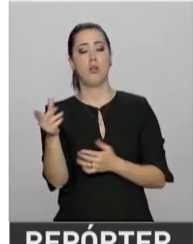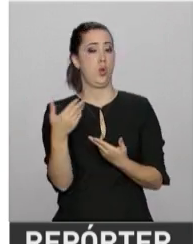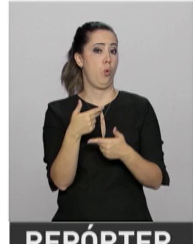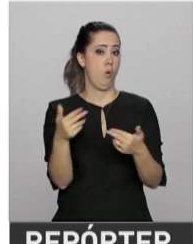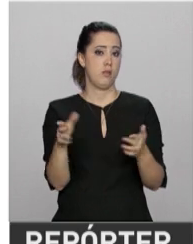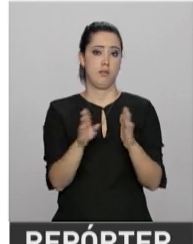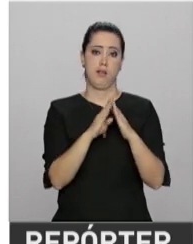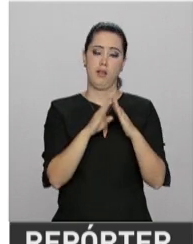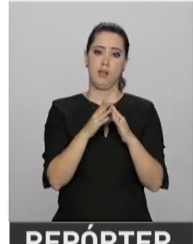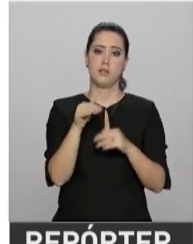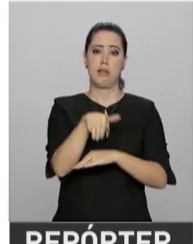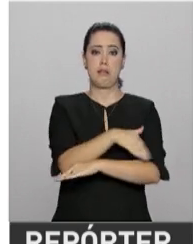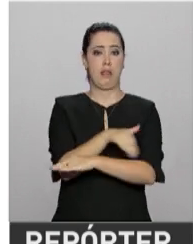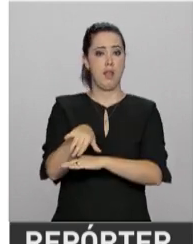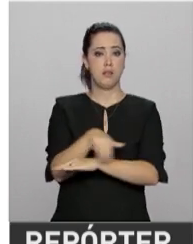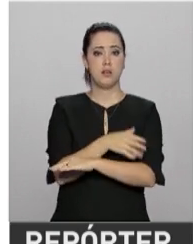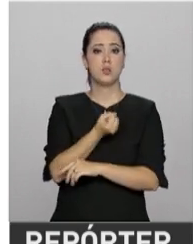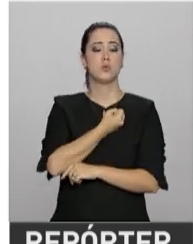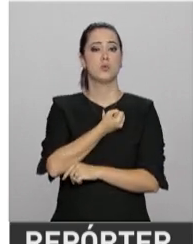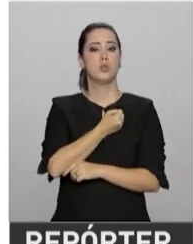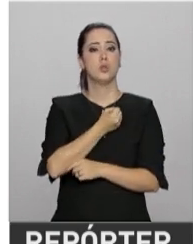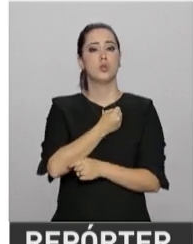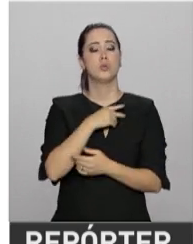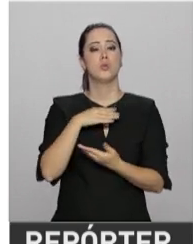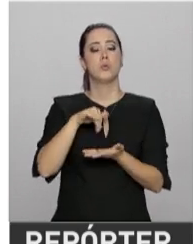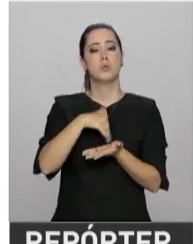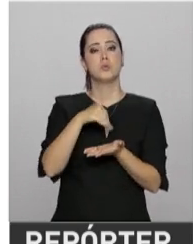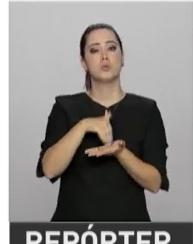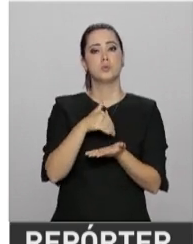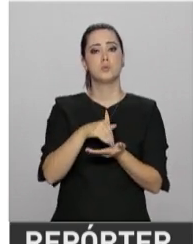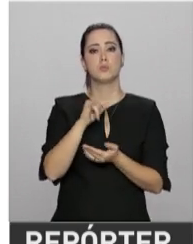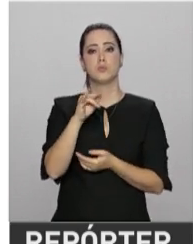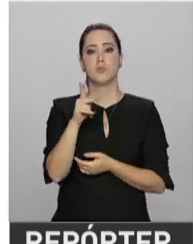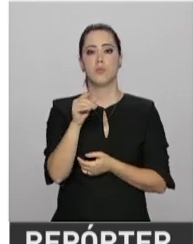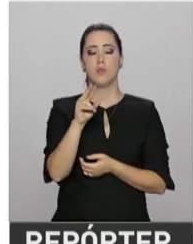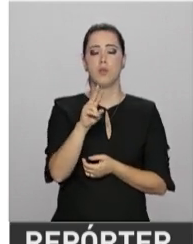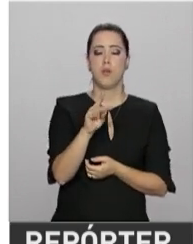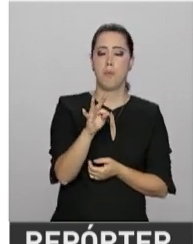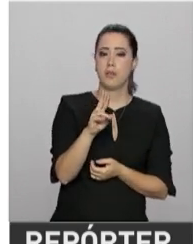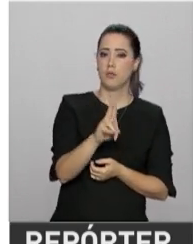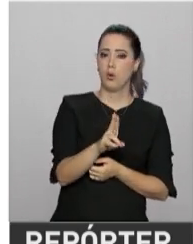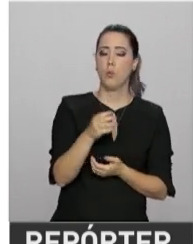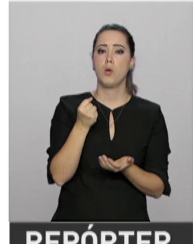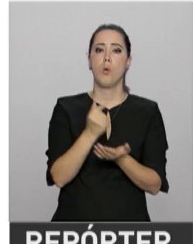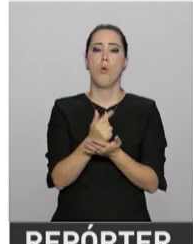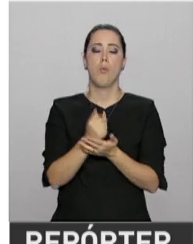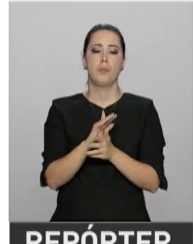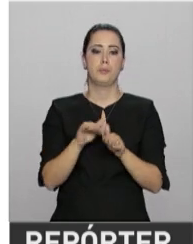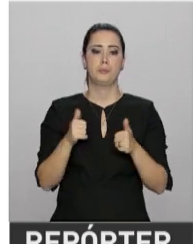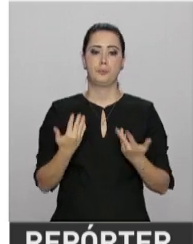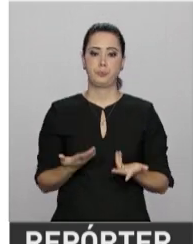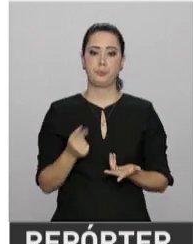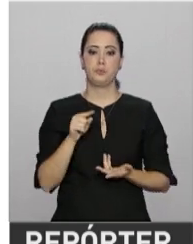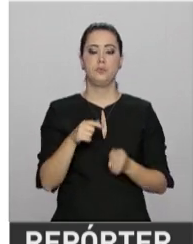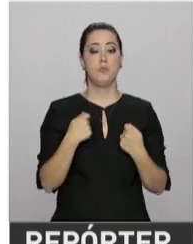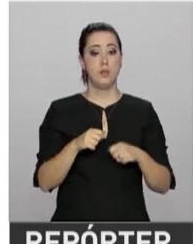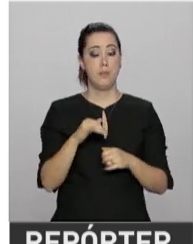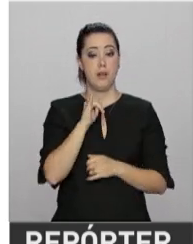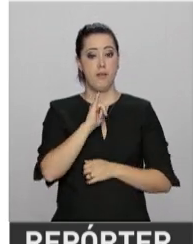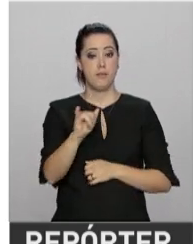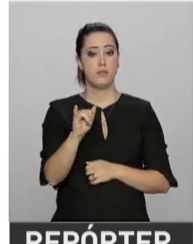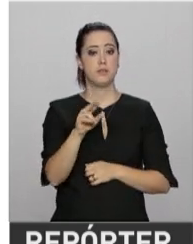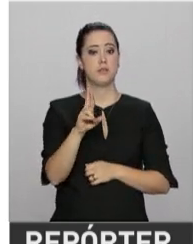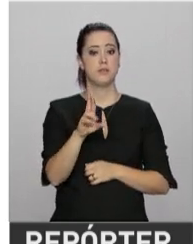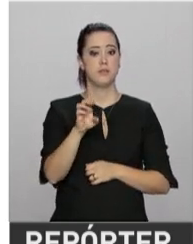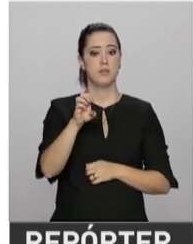como endereço número de matrícula e iptu e data de compra também será preciso informar o número do